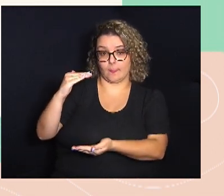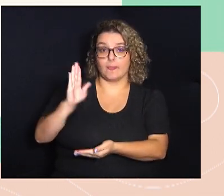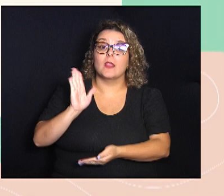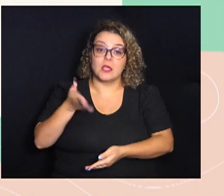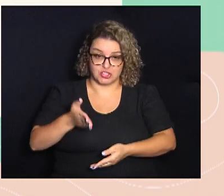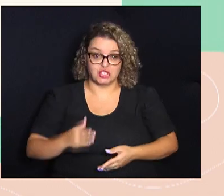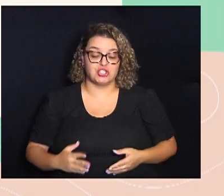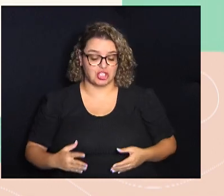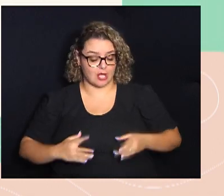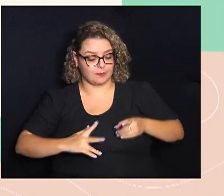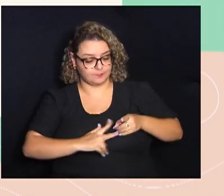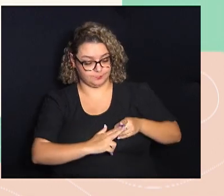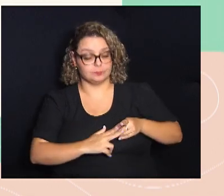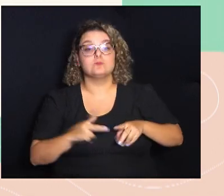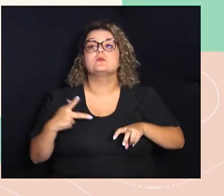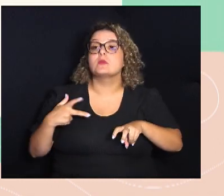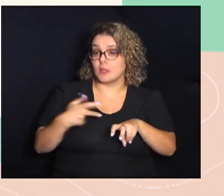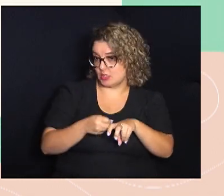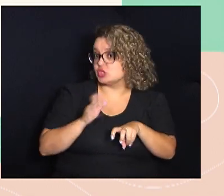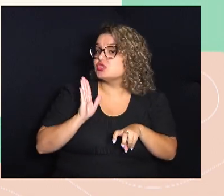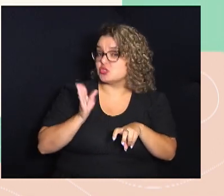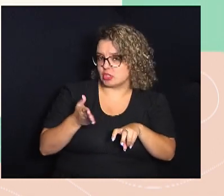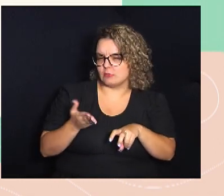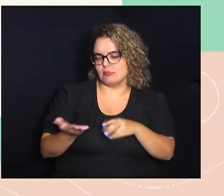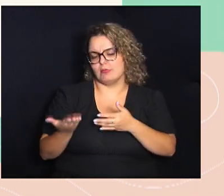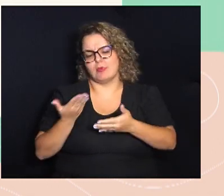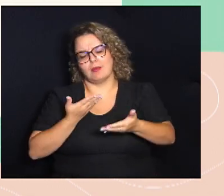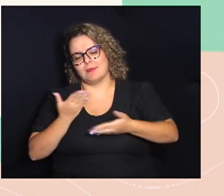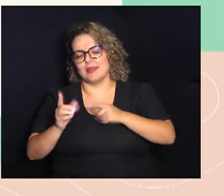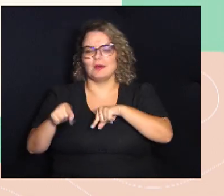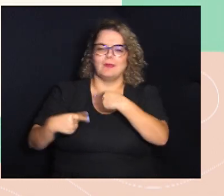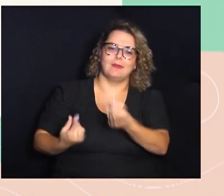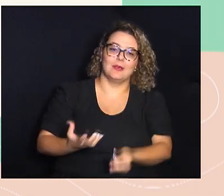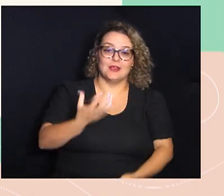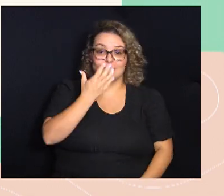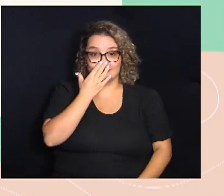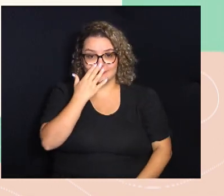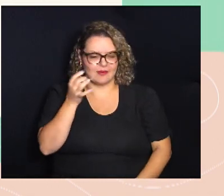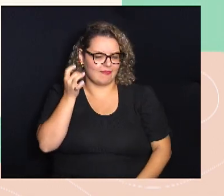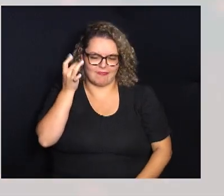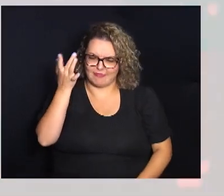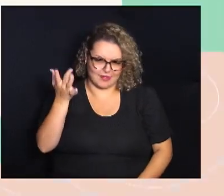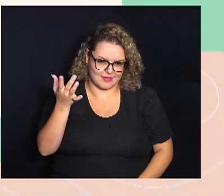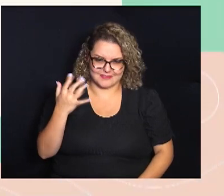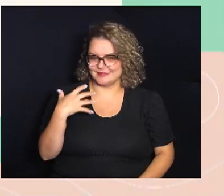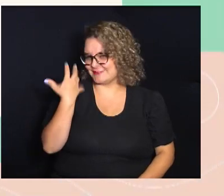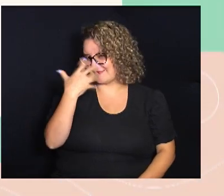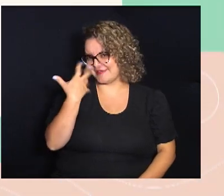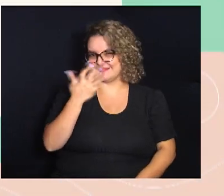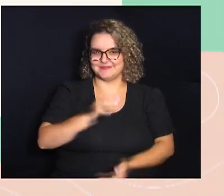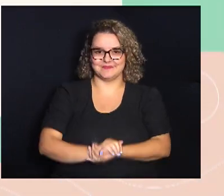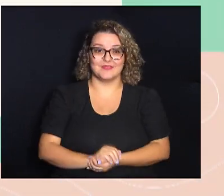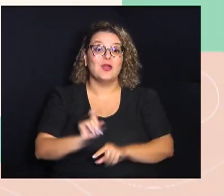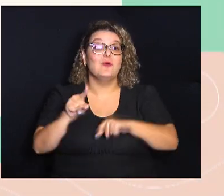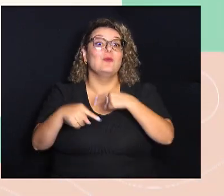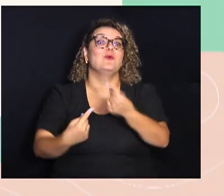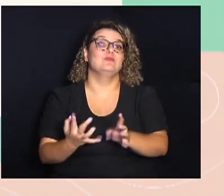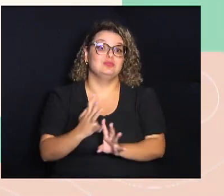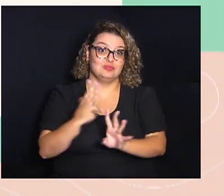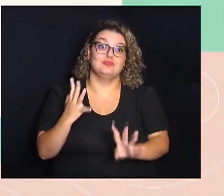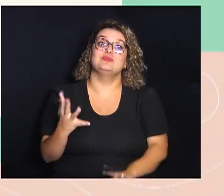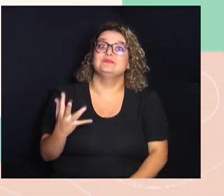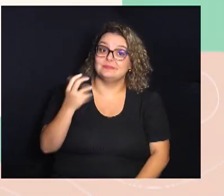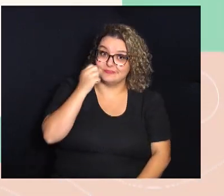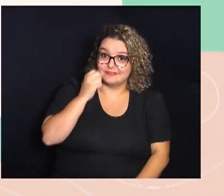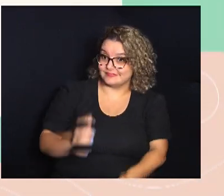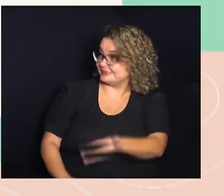castrado, vacinado, se dá bem com outros cachorros, muito fácil de se apaixonar. Outro que está na fila para adoção